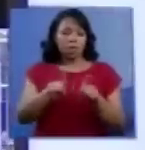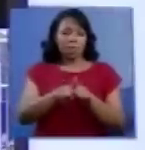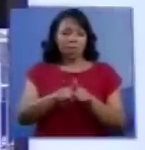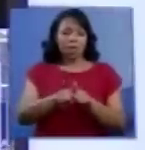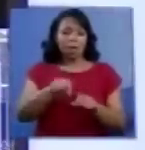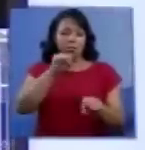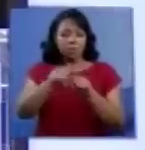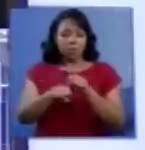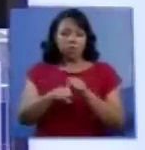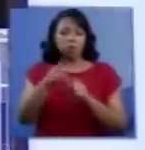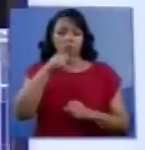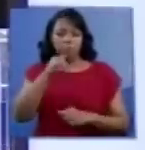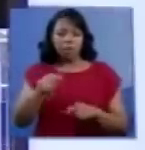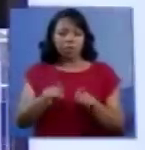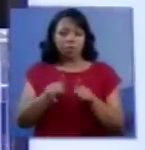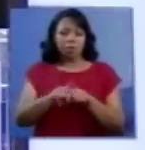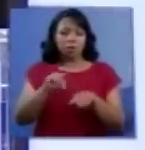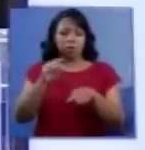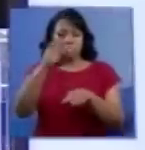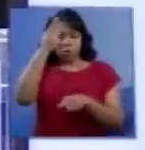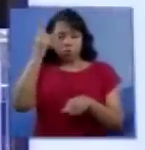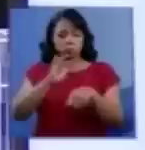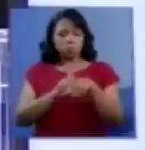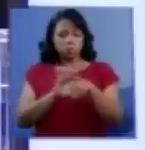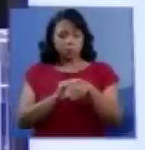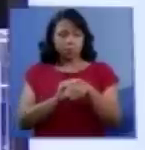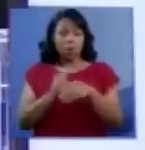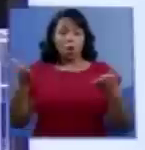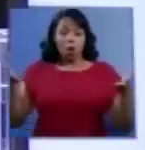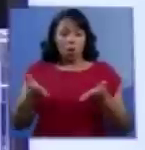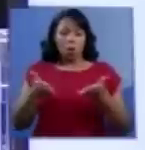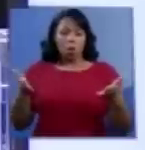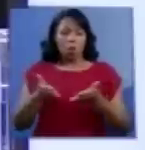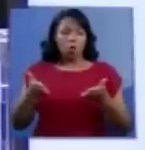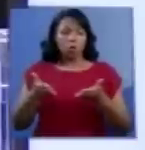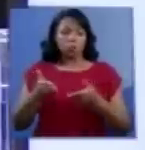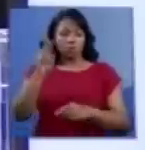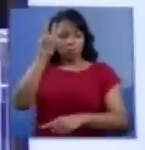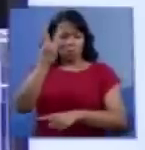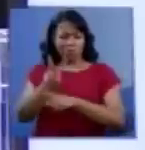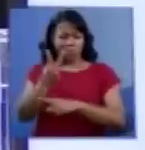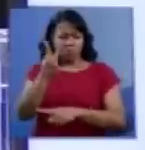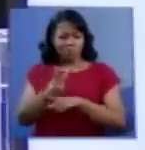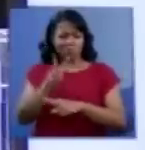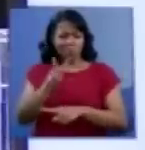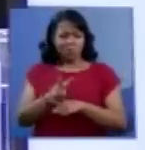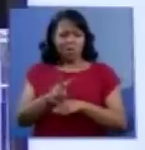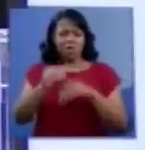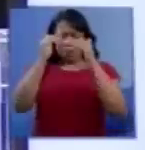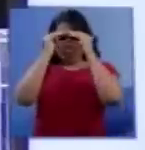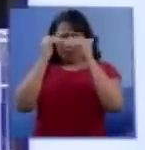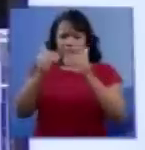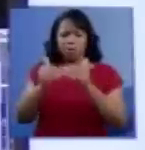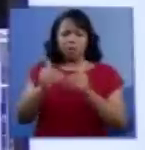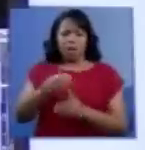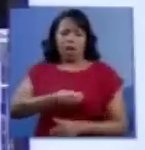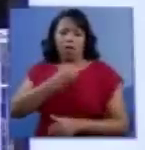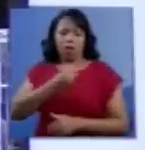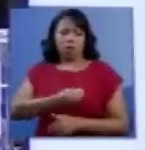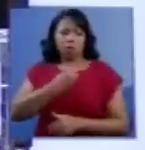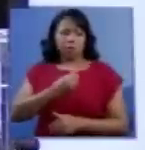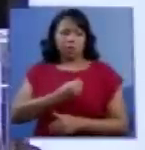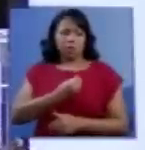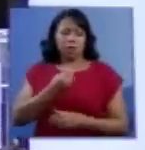idosos e doentes hoje amparar proteger e respeitar a vida